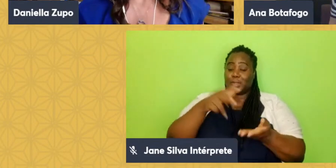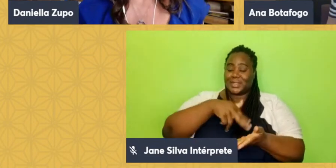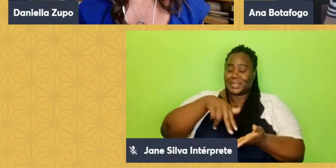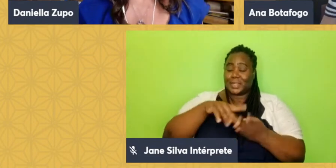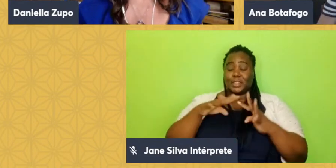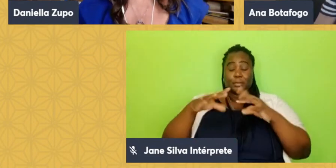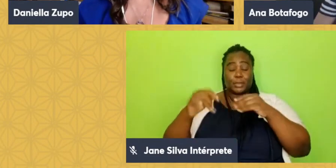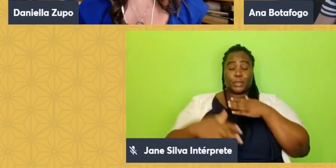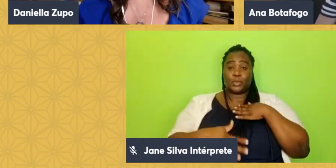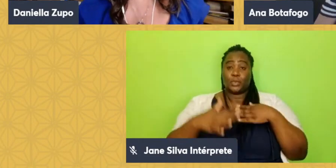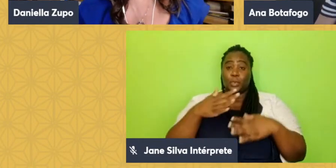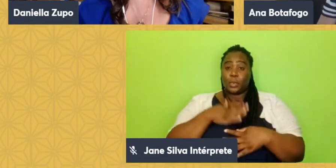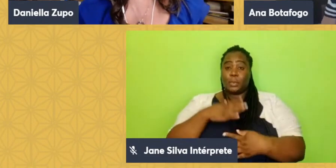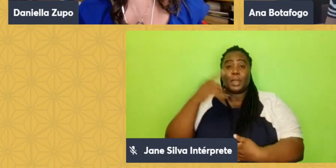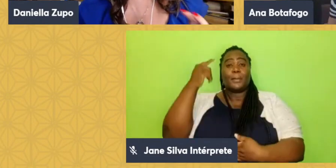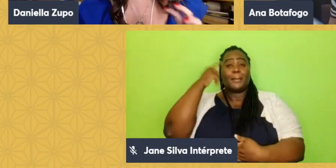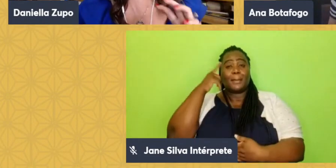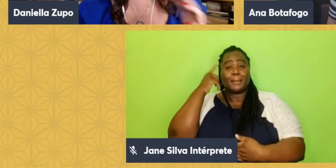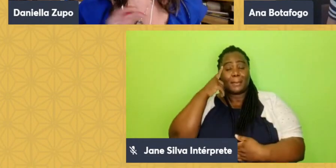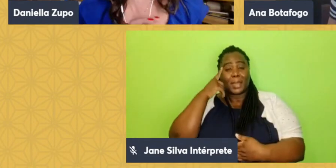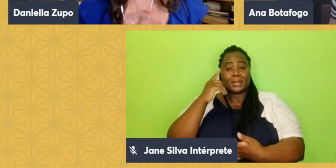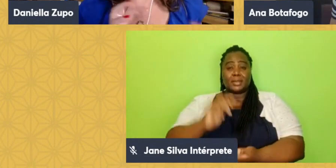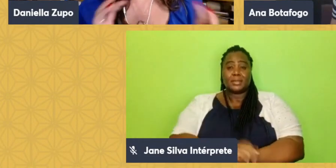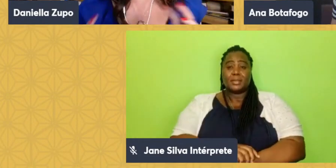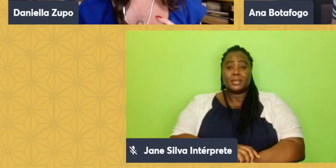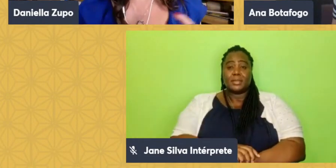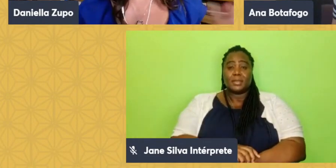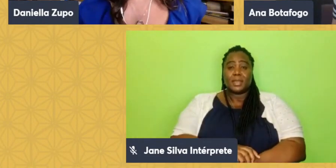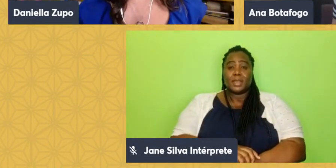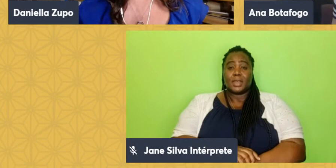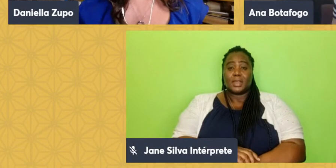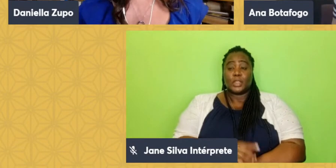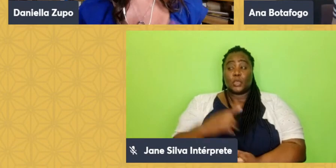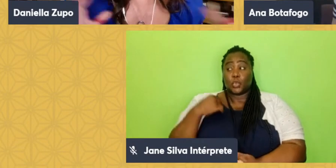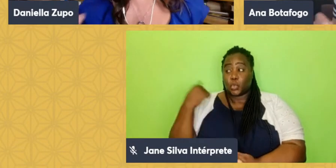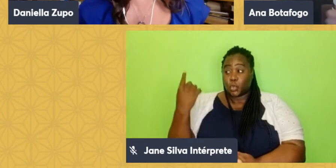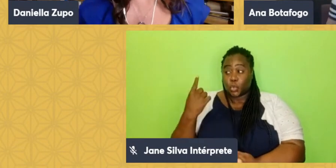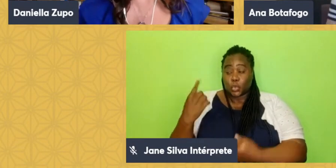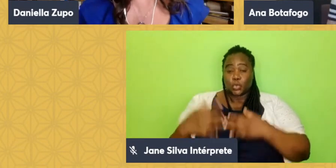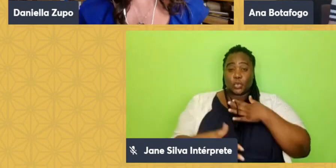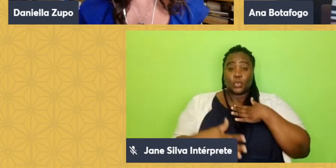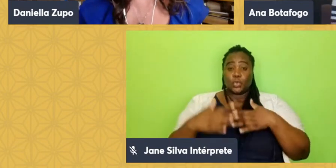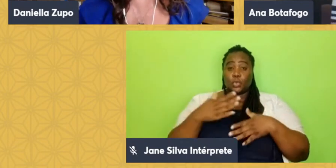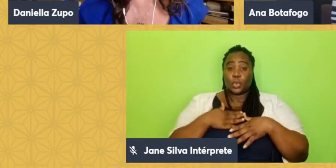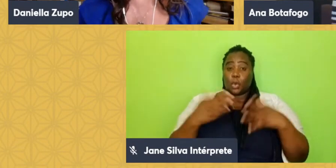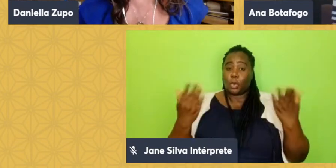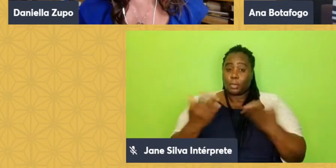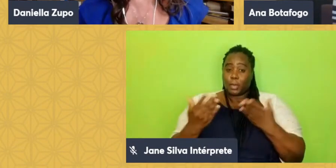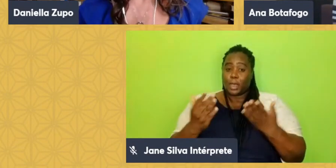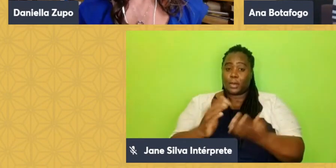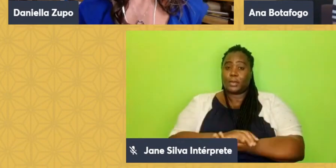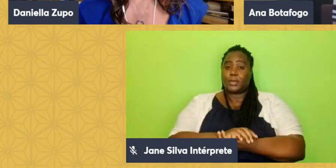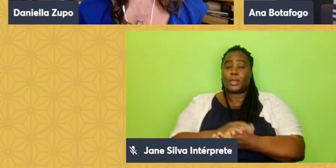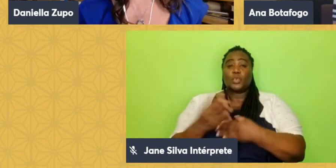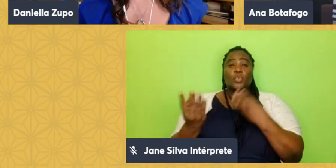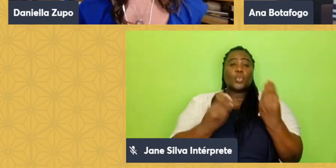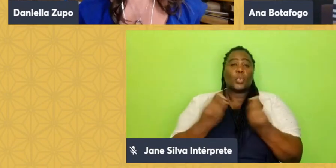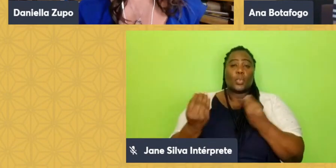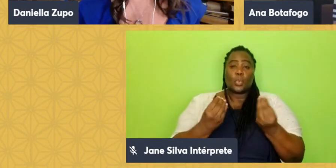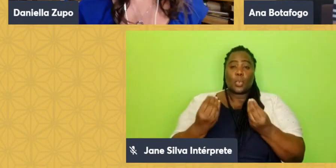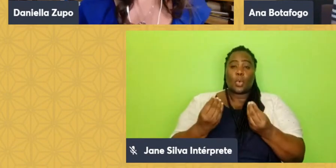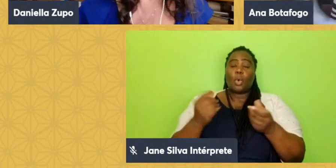corpos né e pensando nessa solidão dos corpos nessa solidão recente de todos os corpos e de como